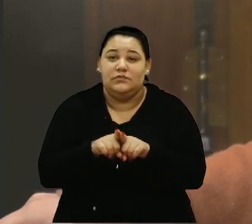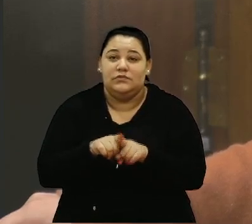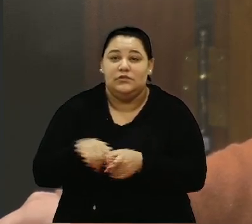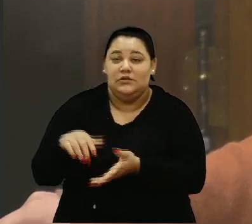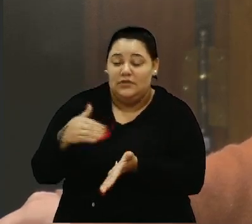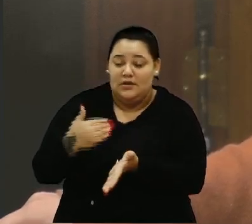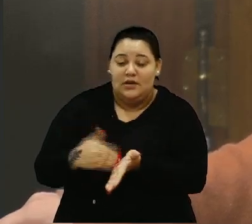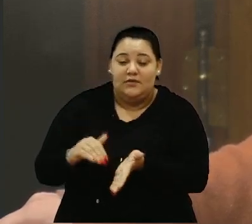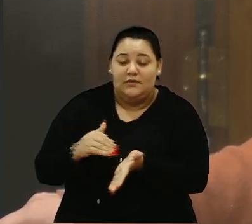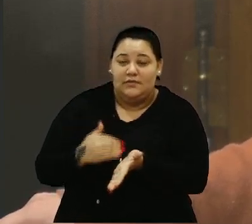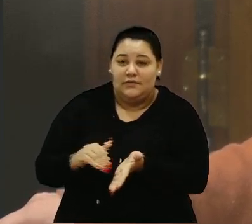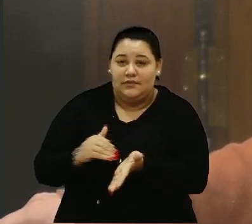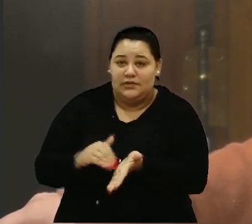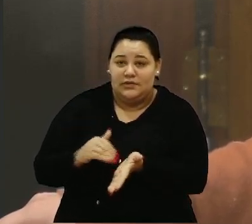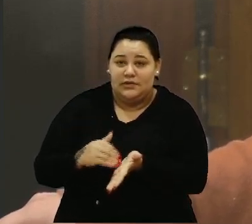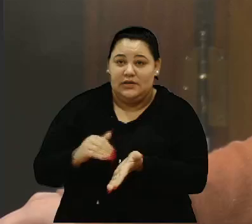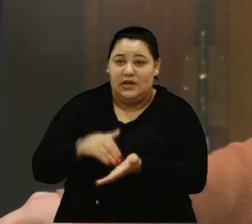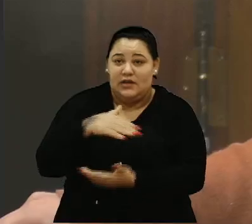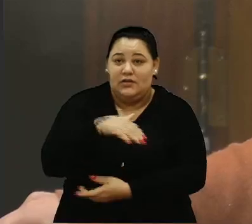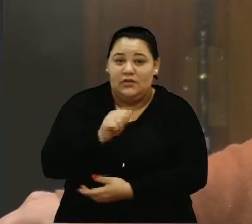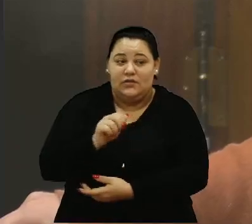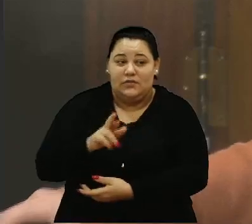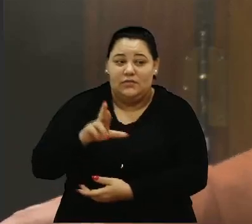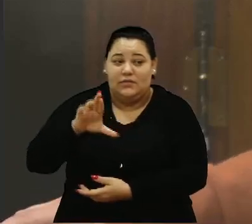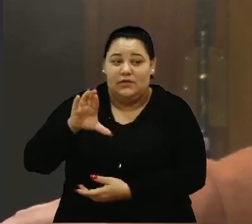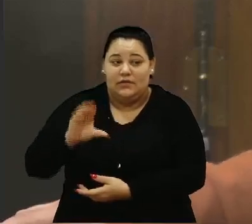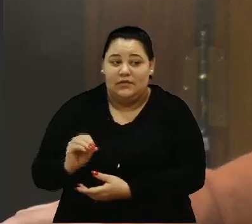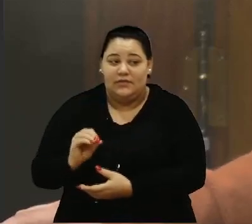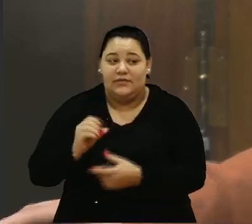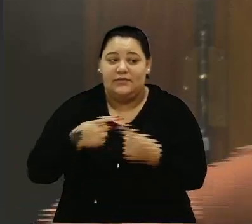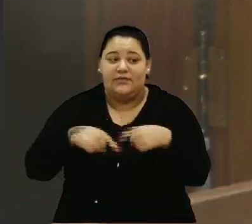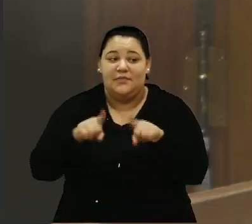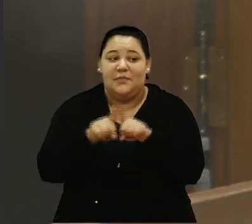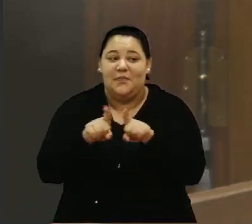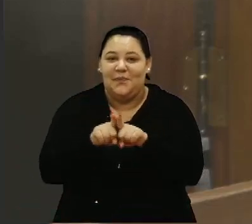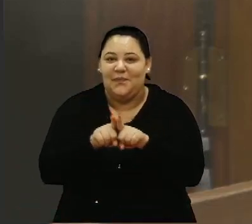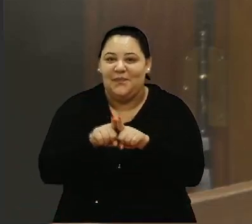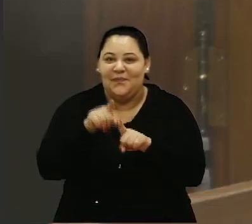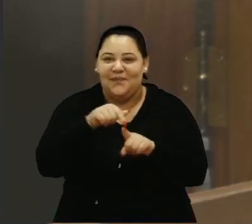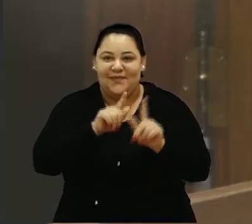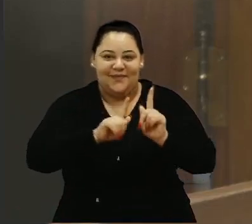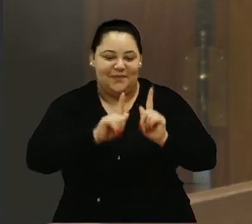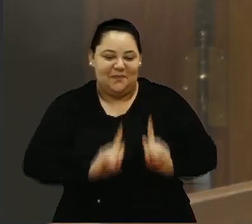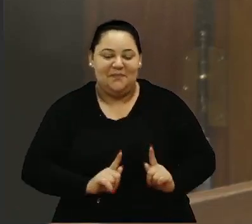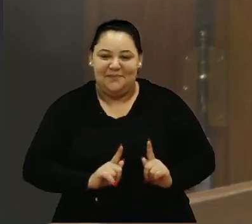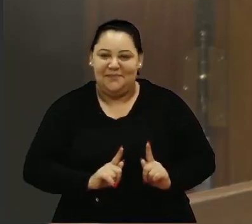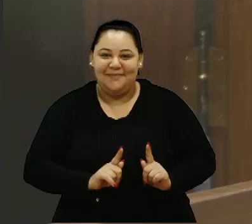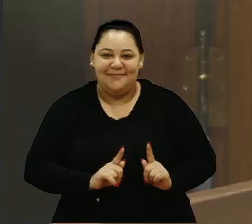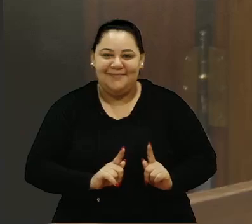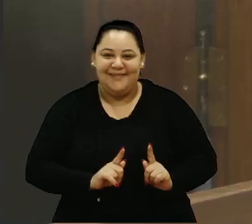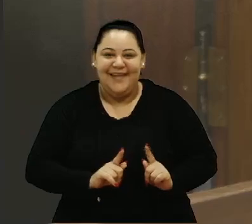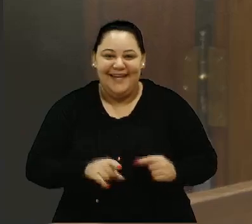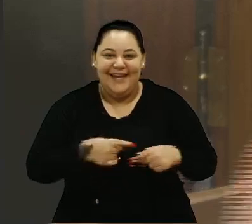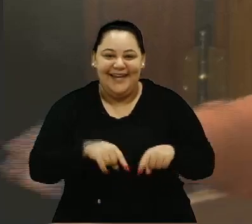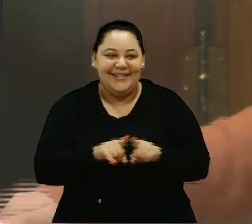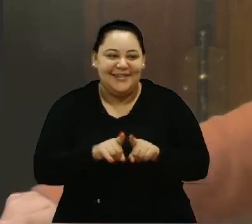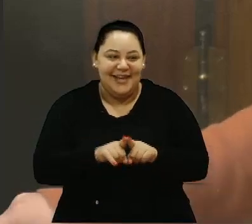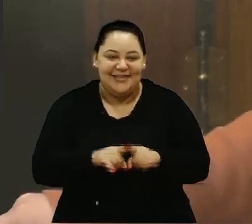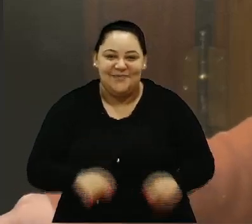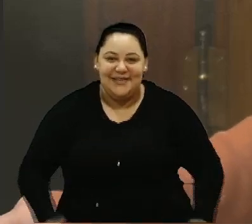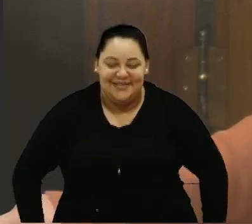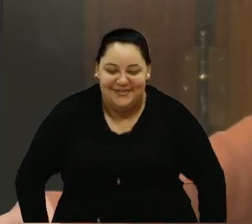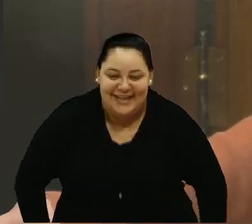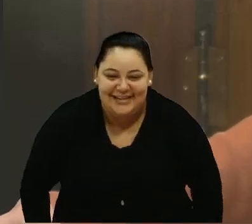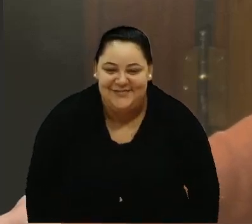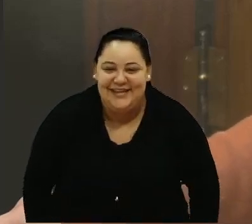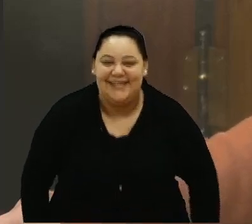secretário Mauro Pereira foi até a frente da prefeitura e fez um gesto assim, ó, que depois ele ia lá conversar